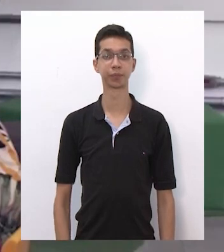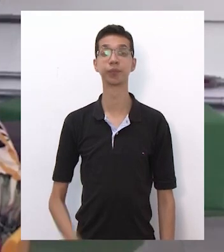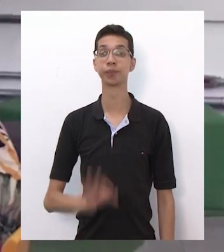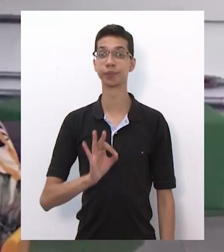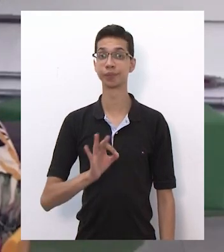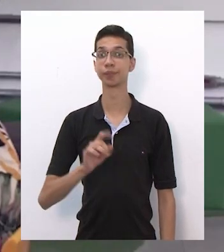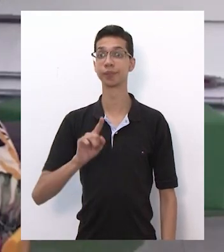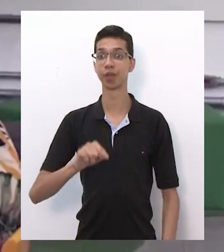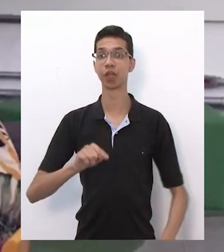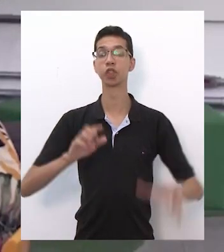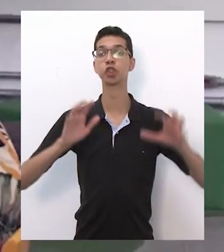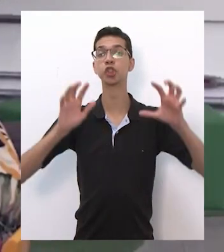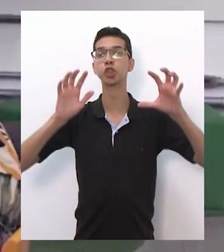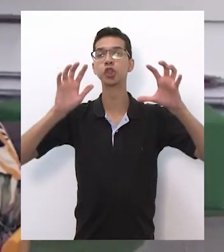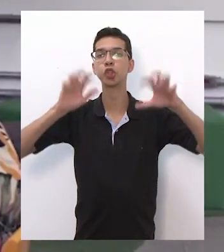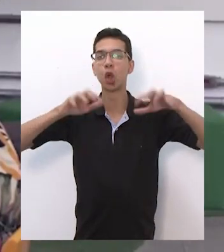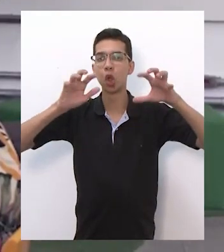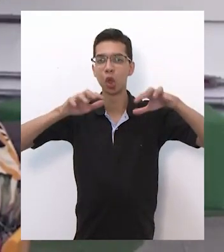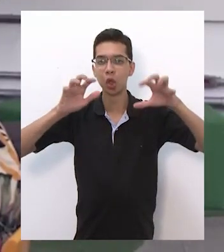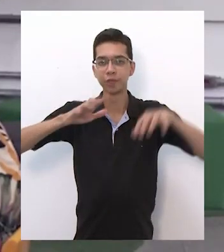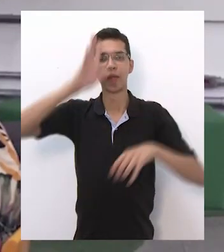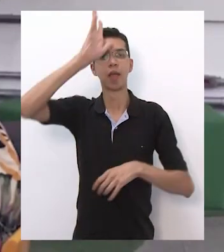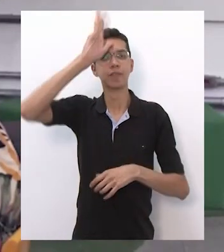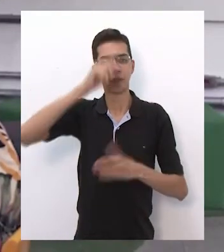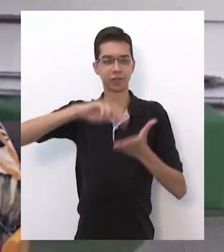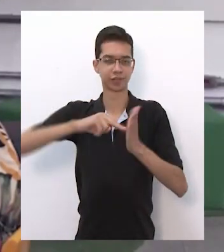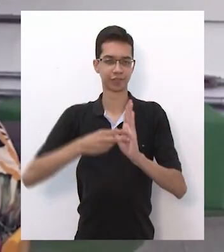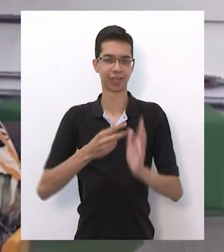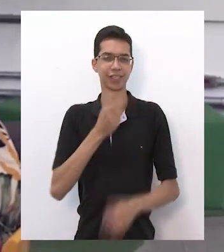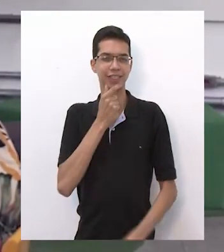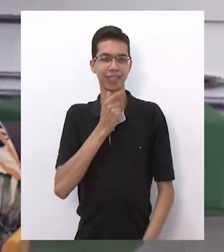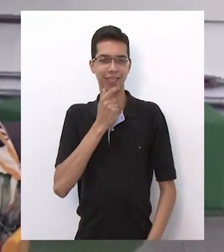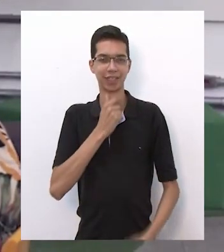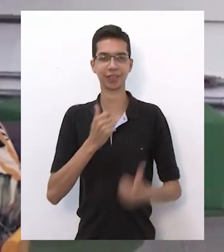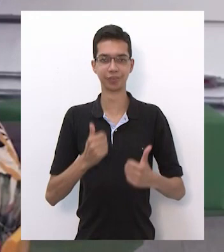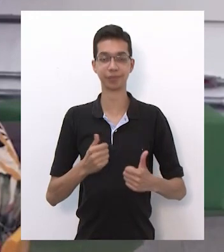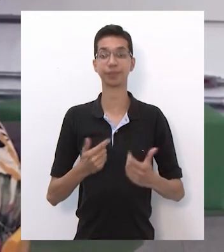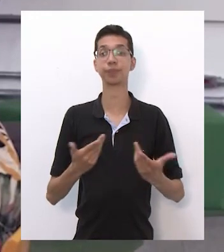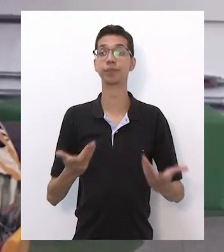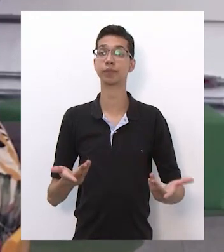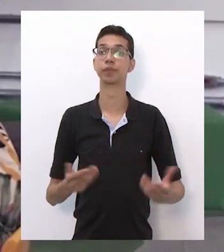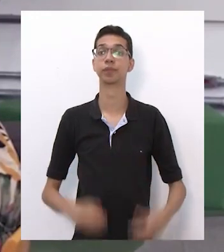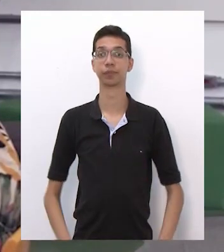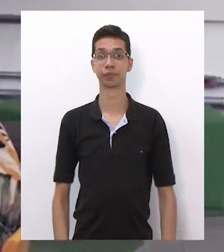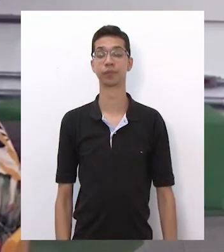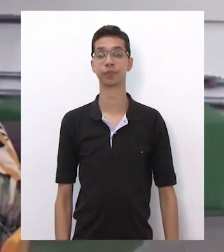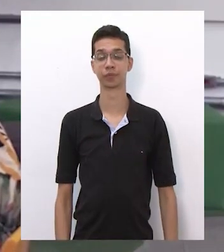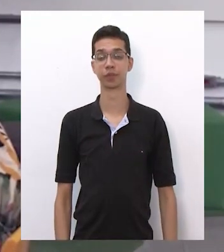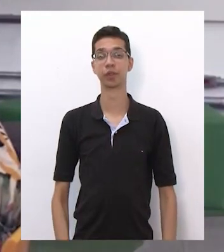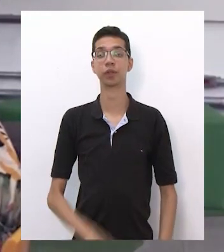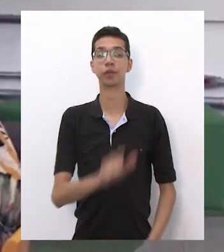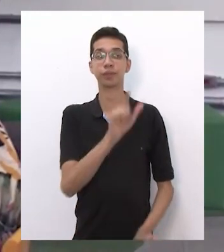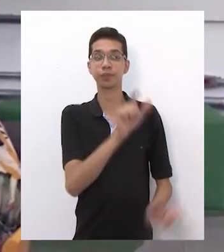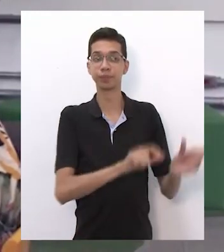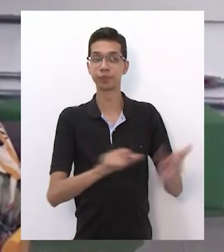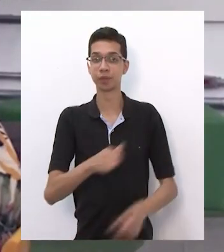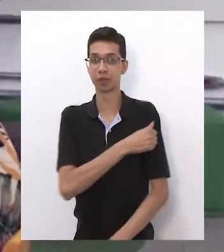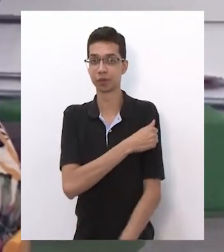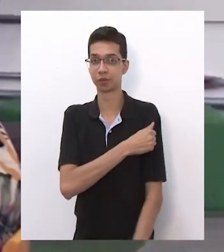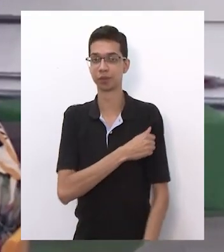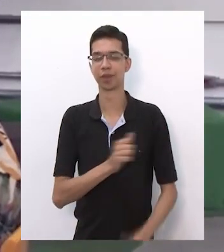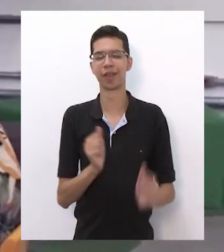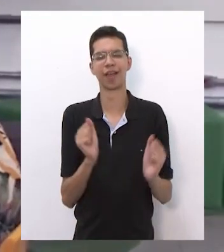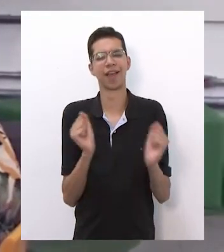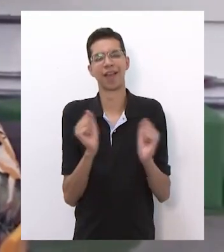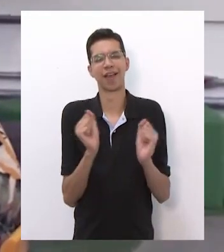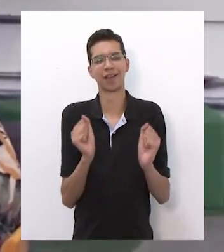Exatamente, a chuva de frango. Então, é claro que é uma abordagem que é utilizada para os estudantes e eles adoram, mas assim, falar